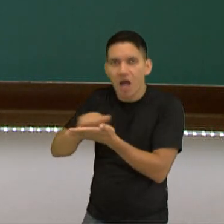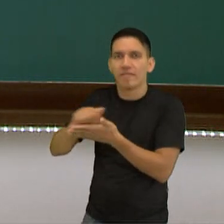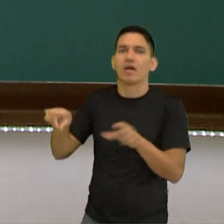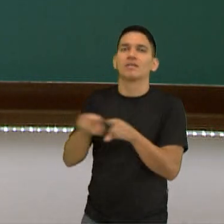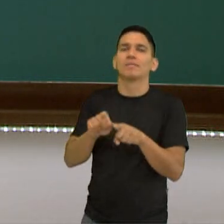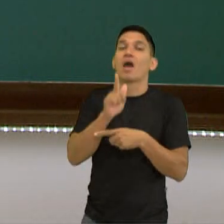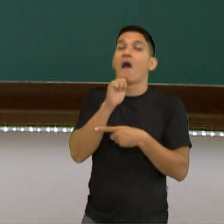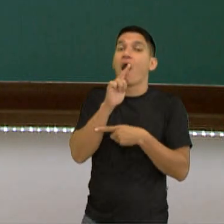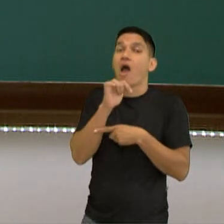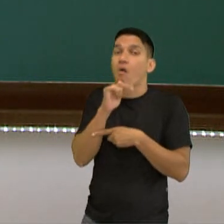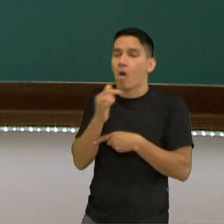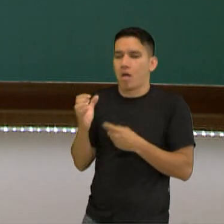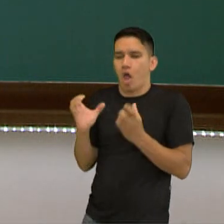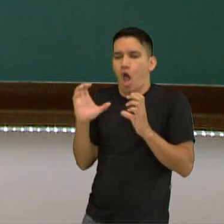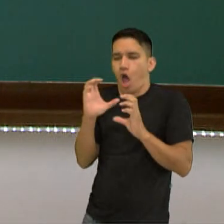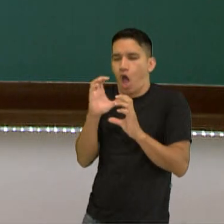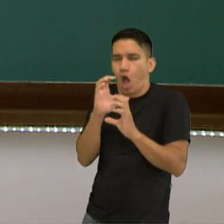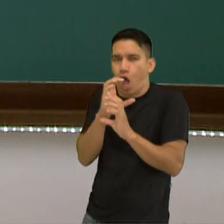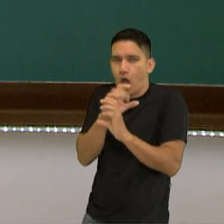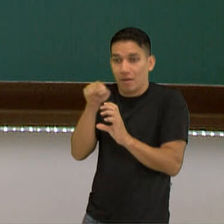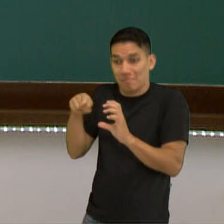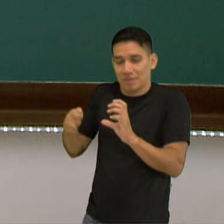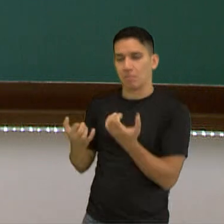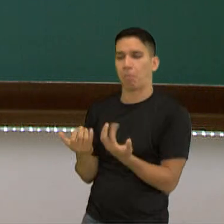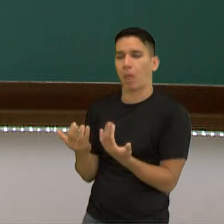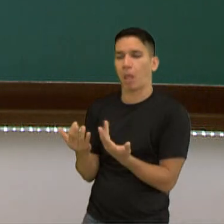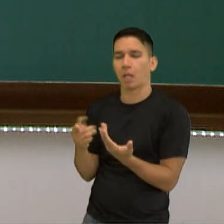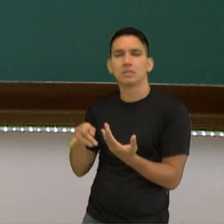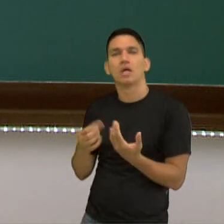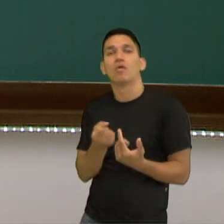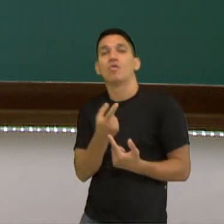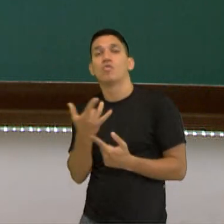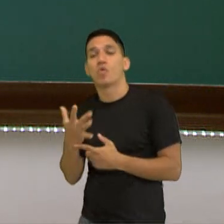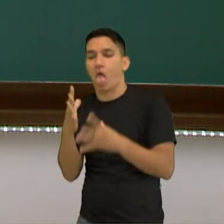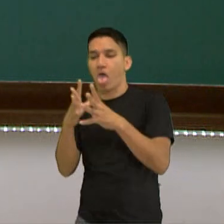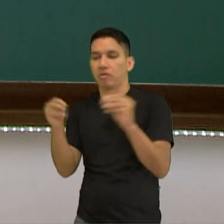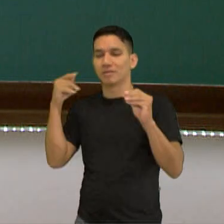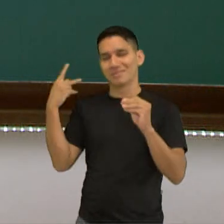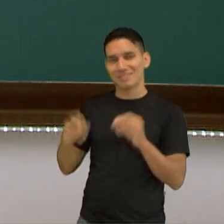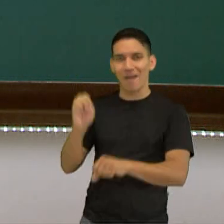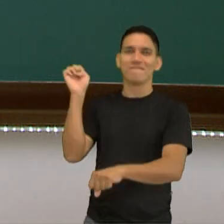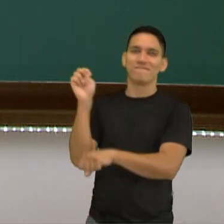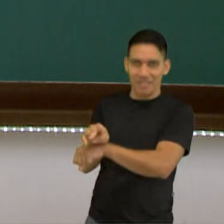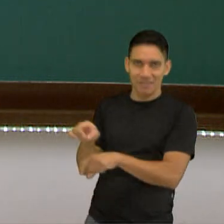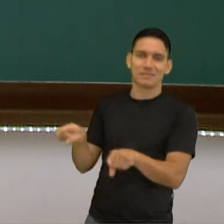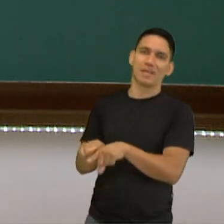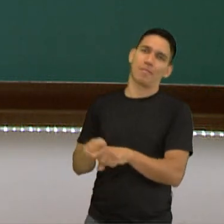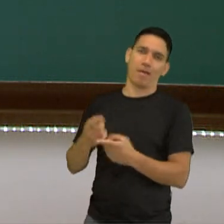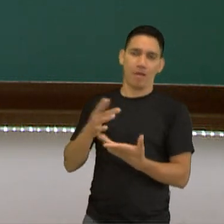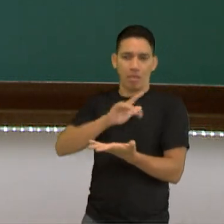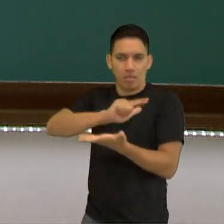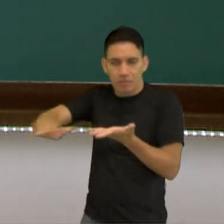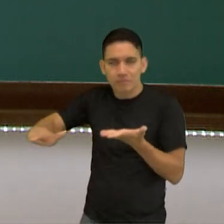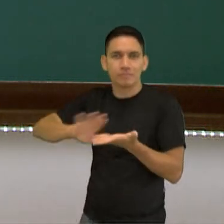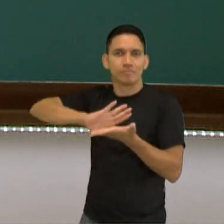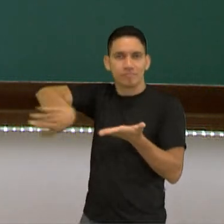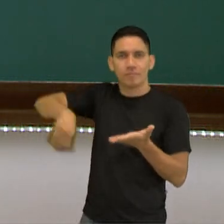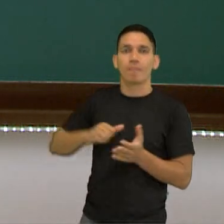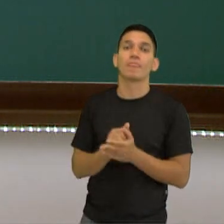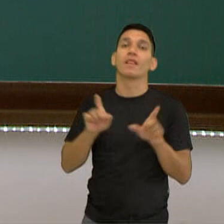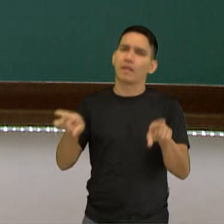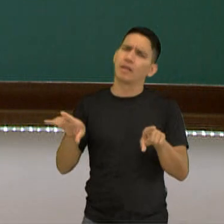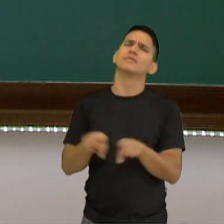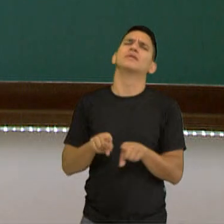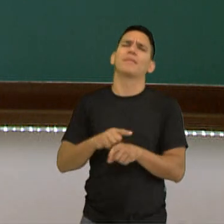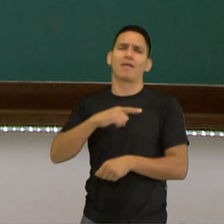também elimina alguns micro-organismos e, no caso, vírus de algumas doenças. E existe